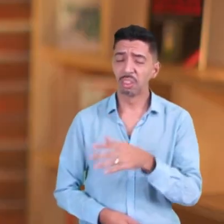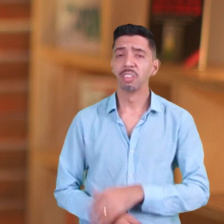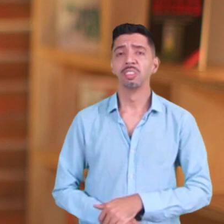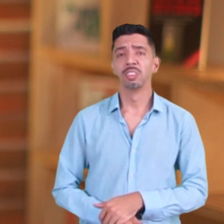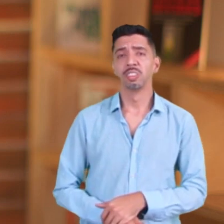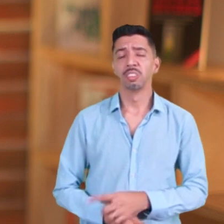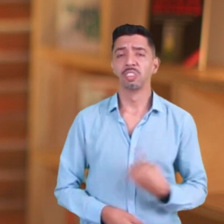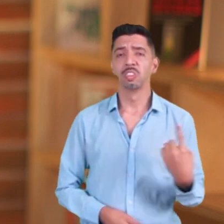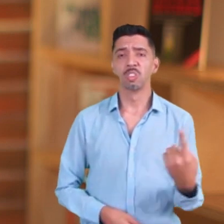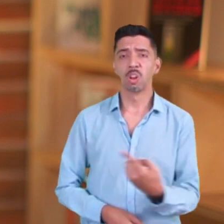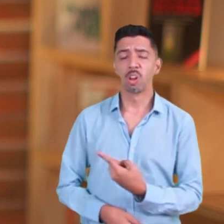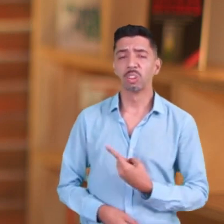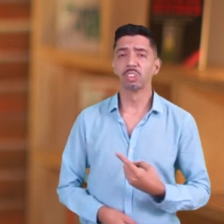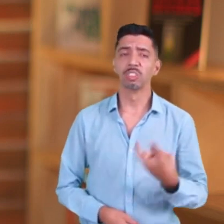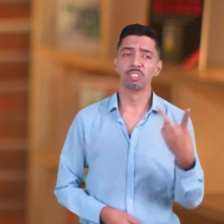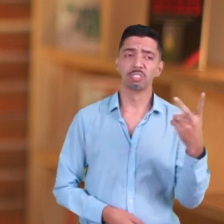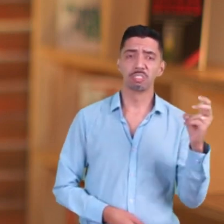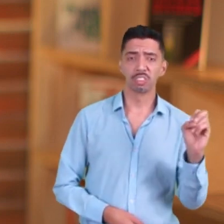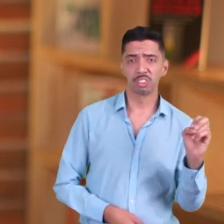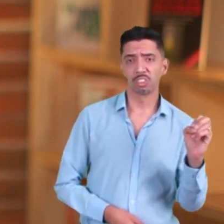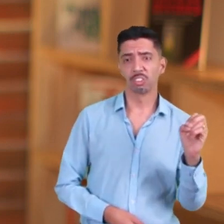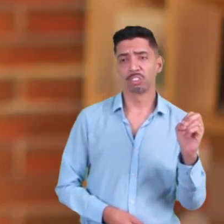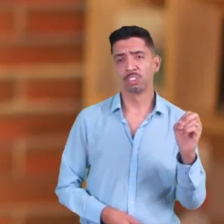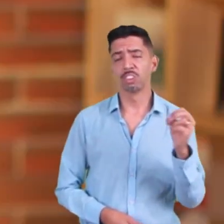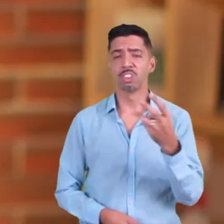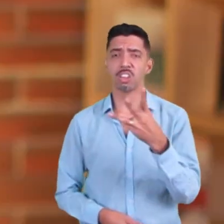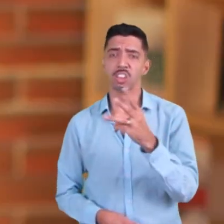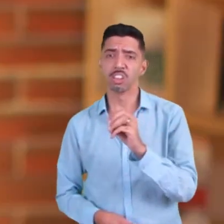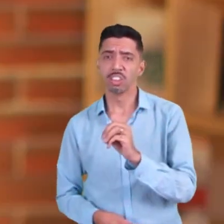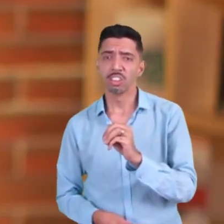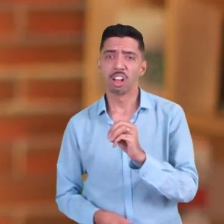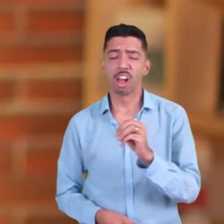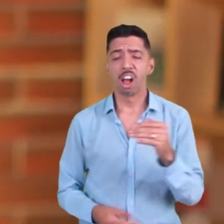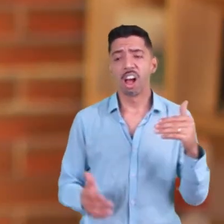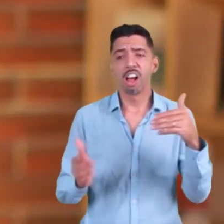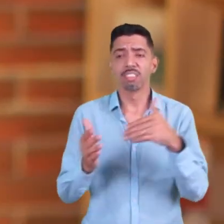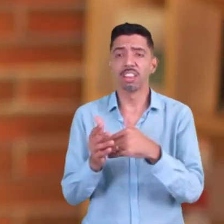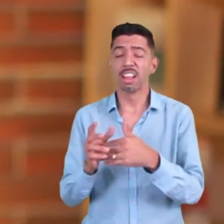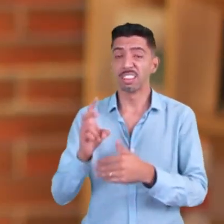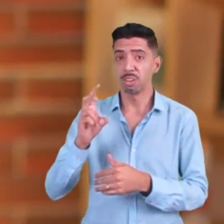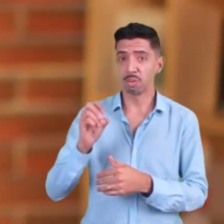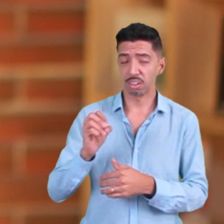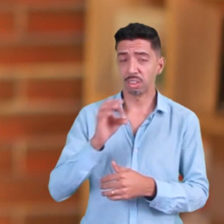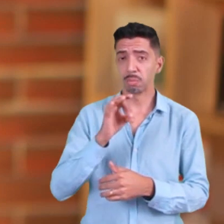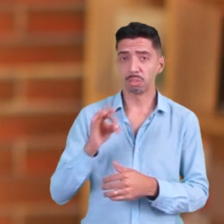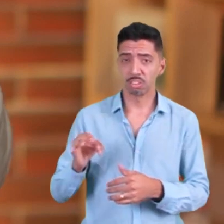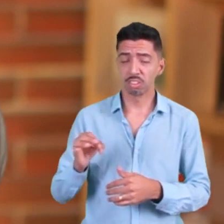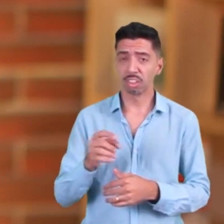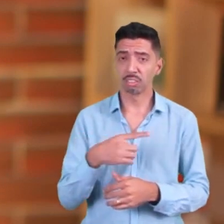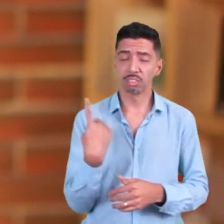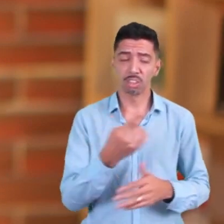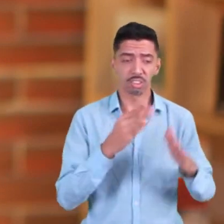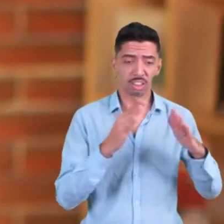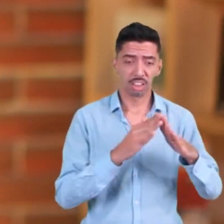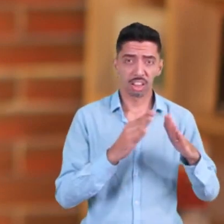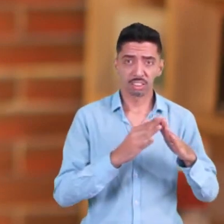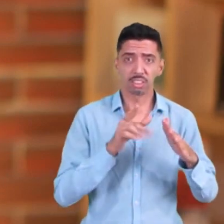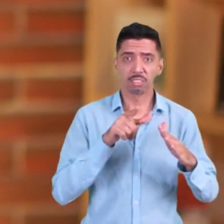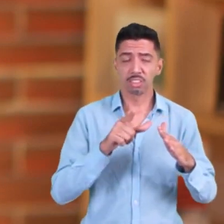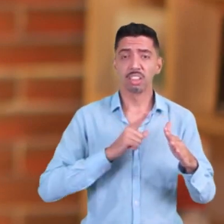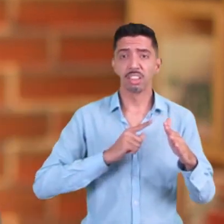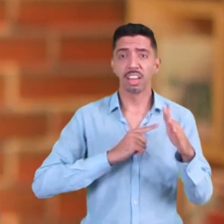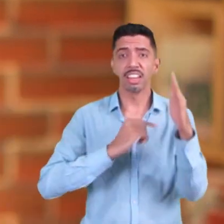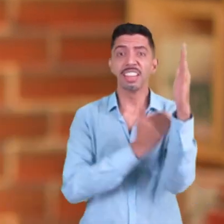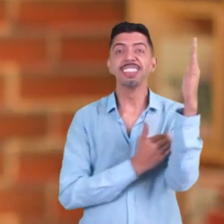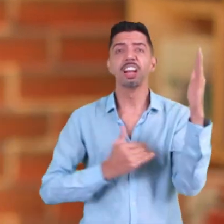um excesso em média de 20, 30, podendo chegar até 50% em tudo que nós consumimos dentro do nosso próprio